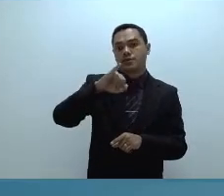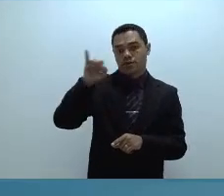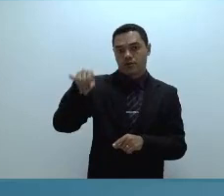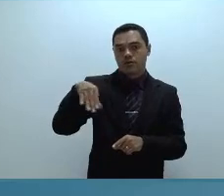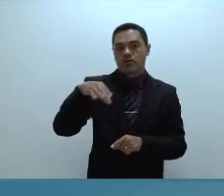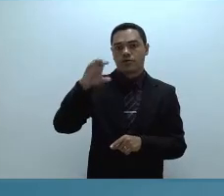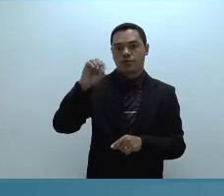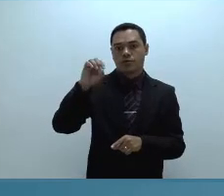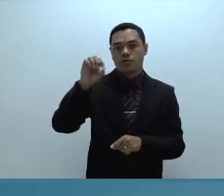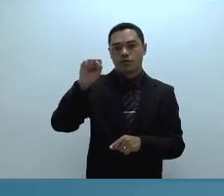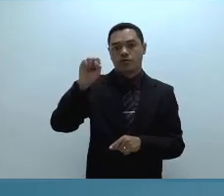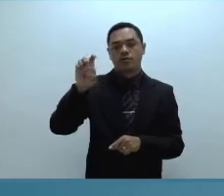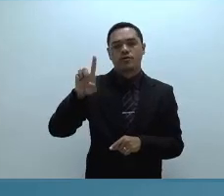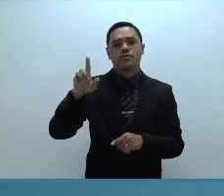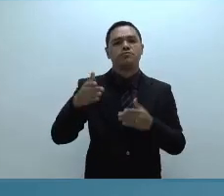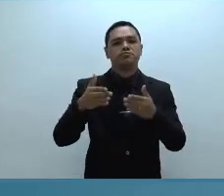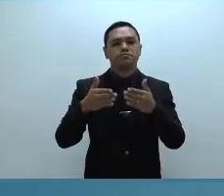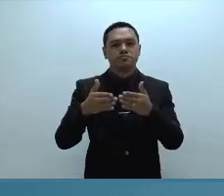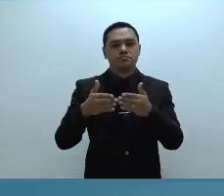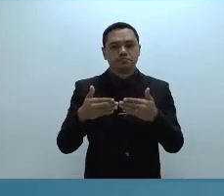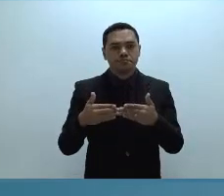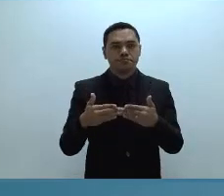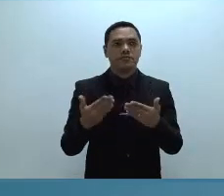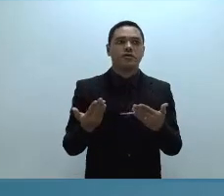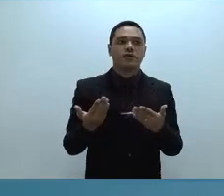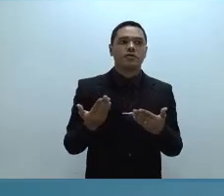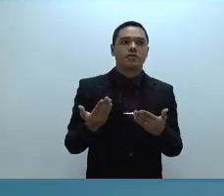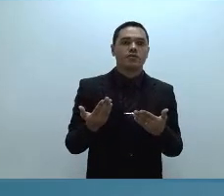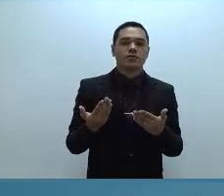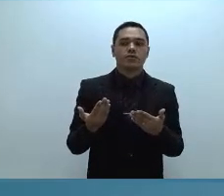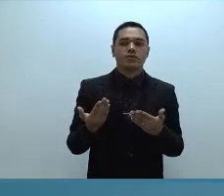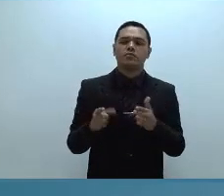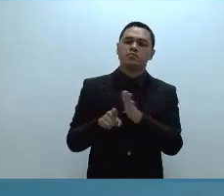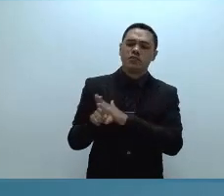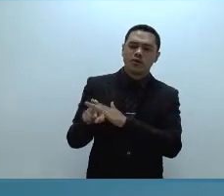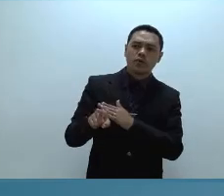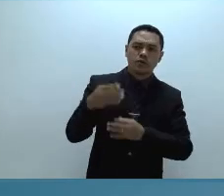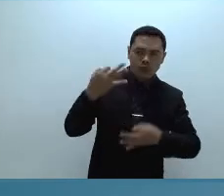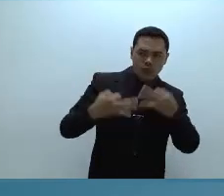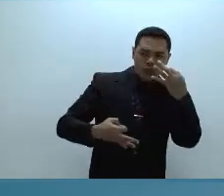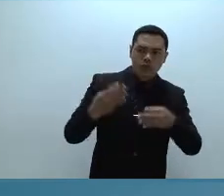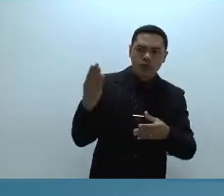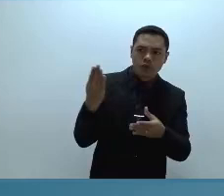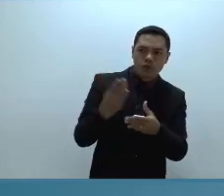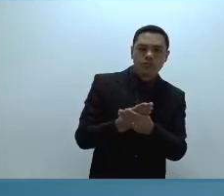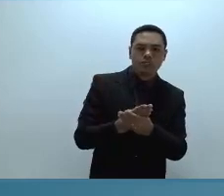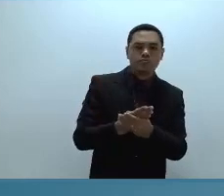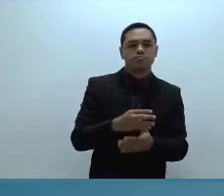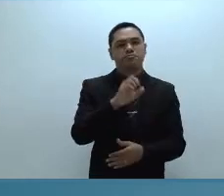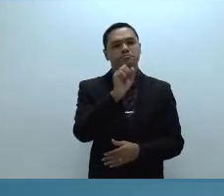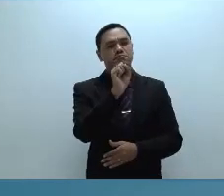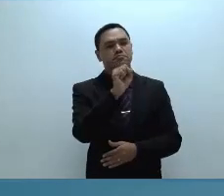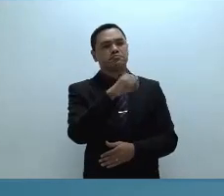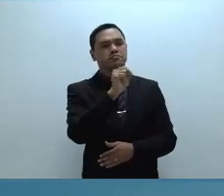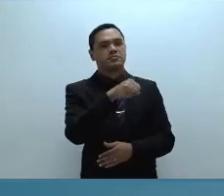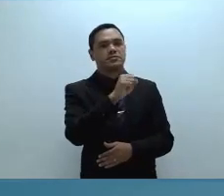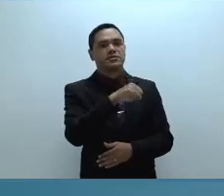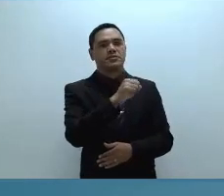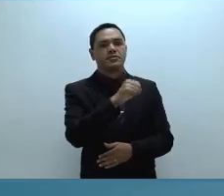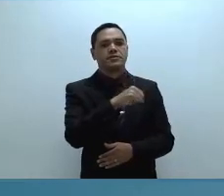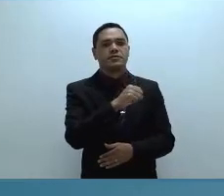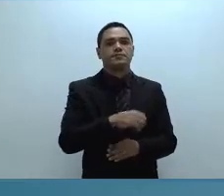sessão anterior. Desembargador José Roberto, Vossa Excelência julga? Julga, Excelência. Por